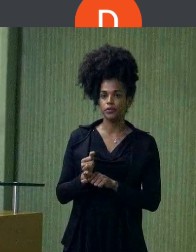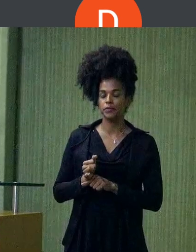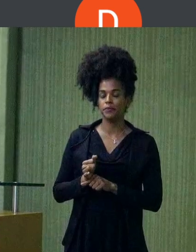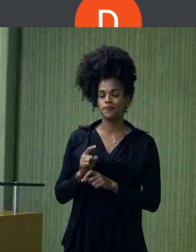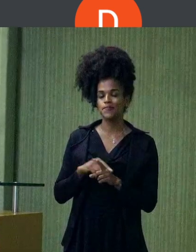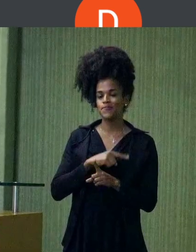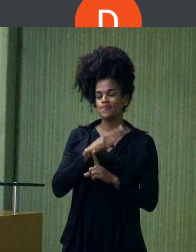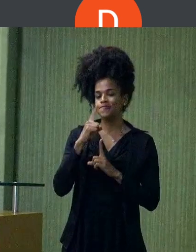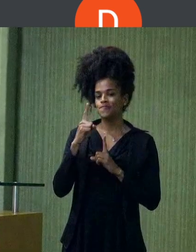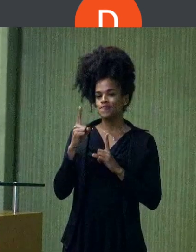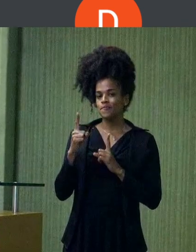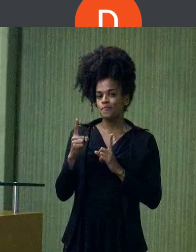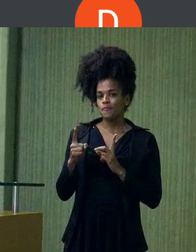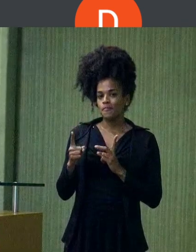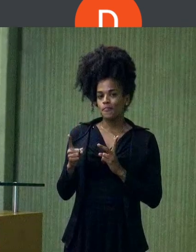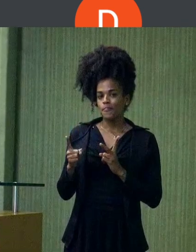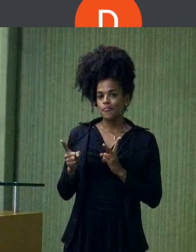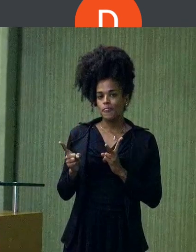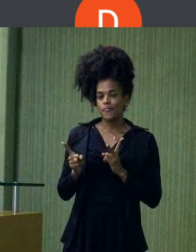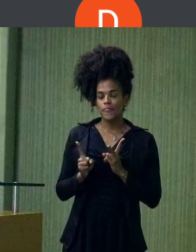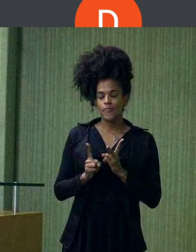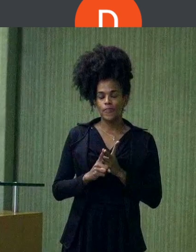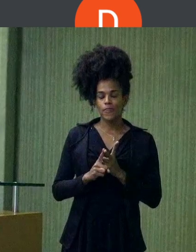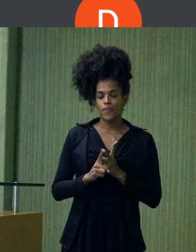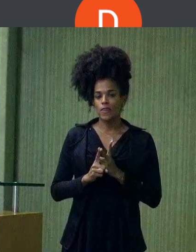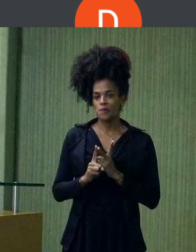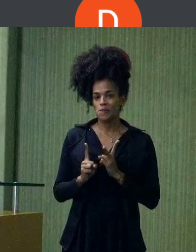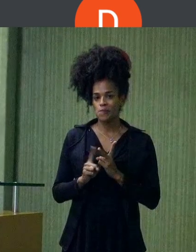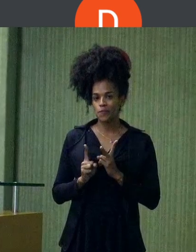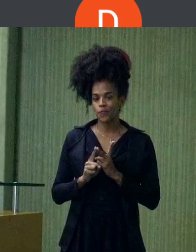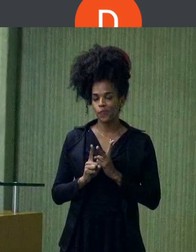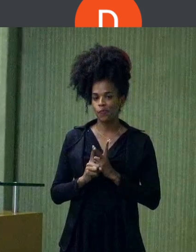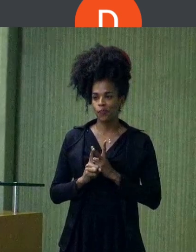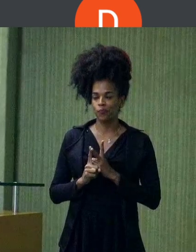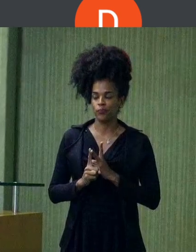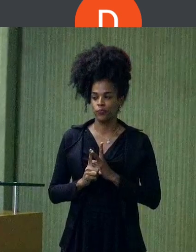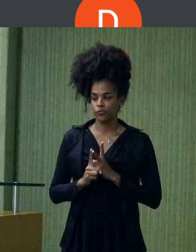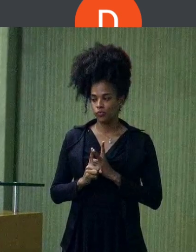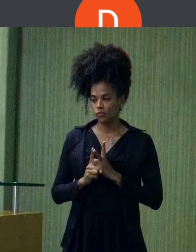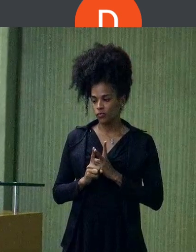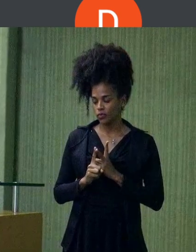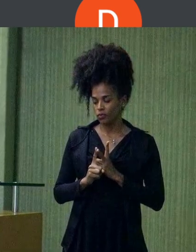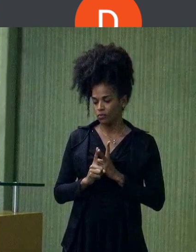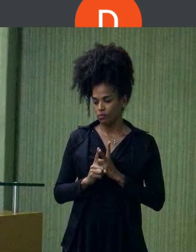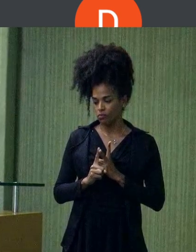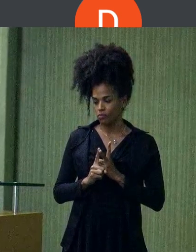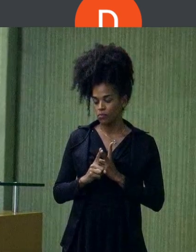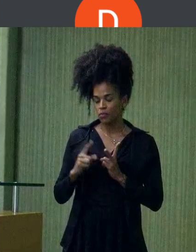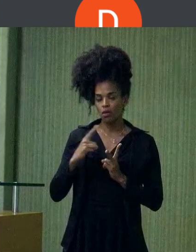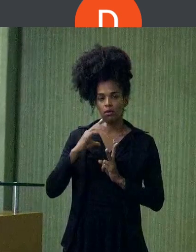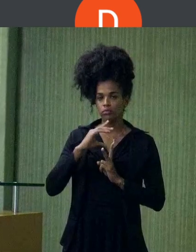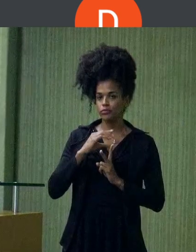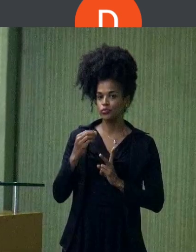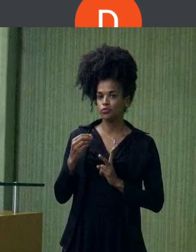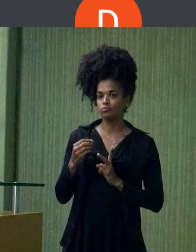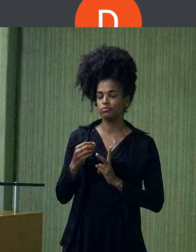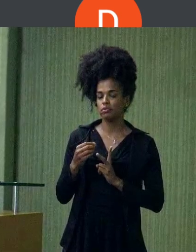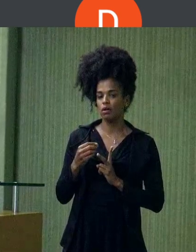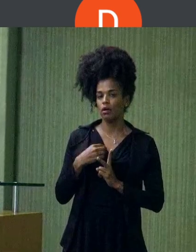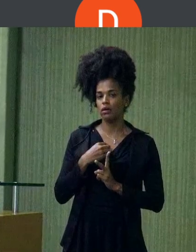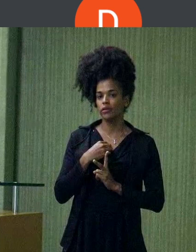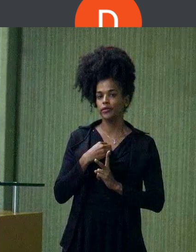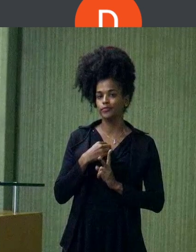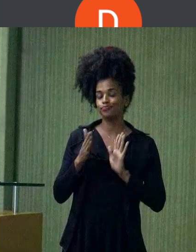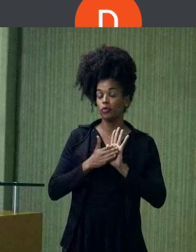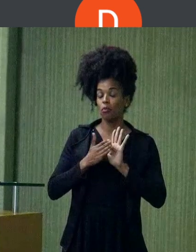metas 9c e 9D que terá que ser estruturado dado que é eh um elemento bastante novo que aparece no novo pne